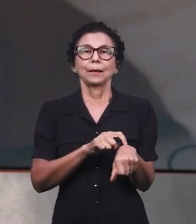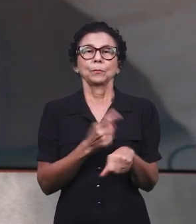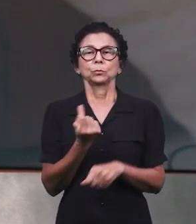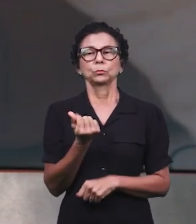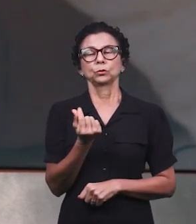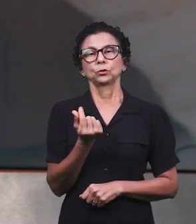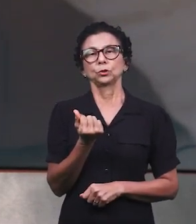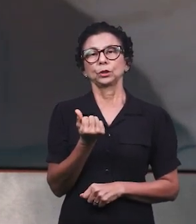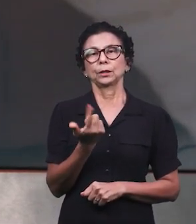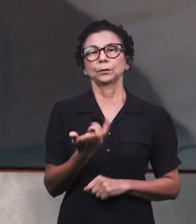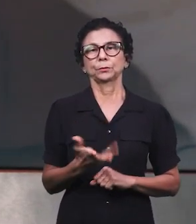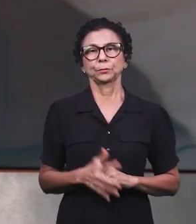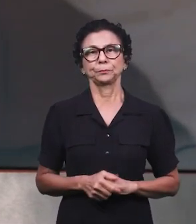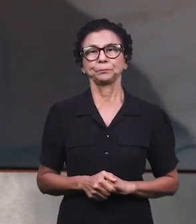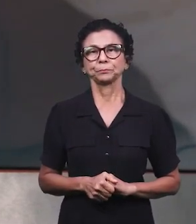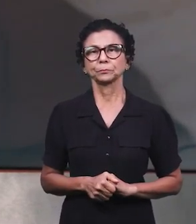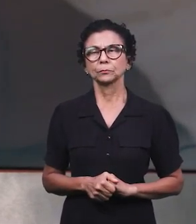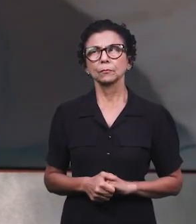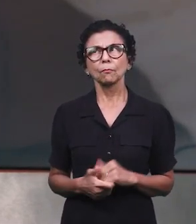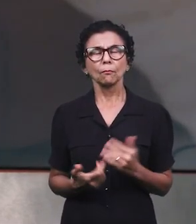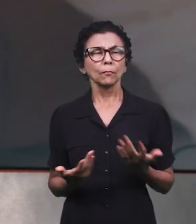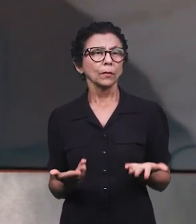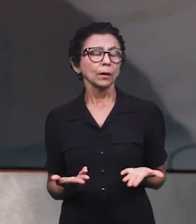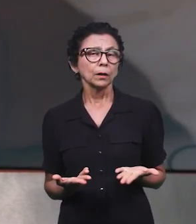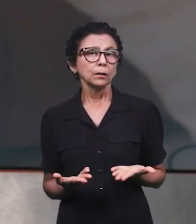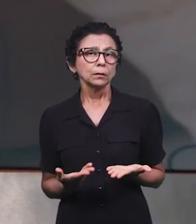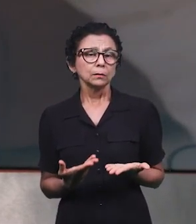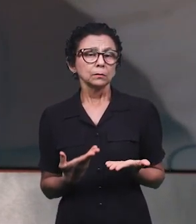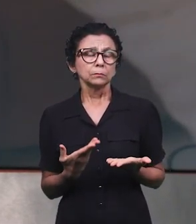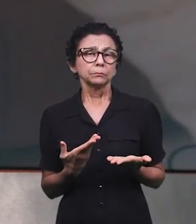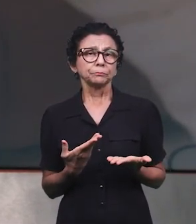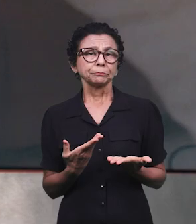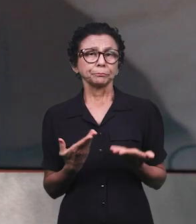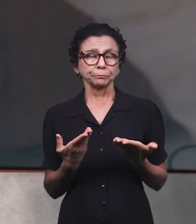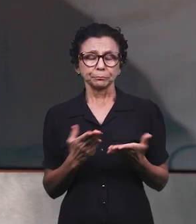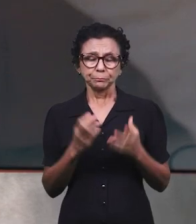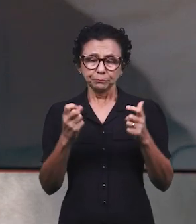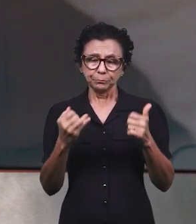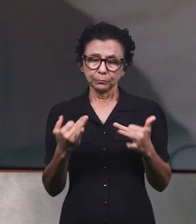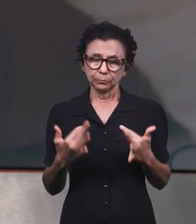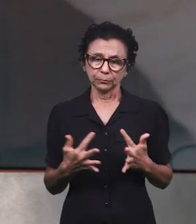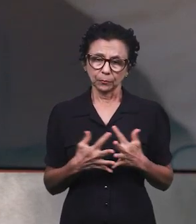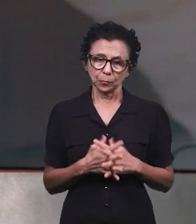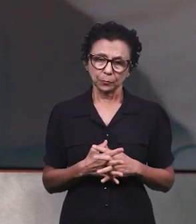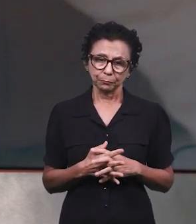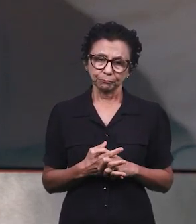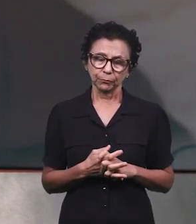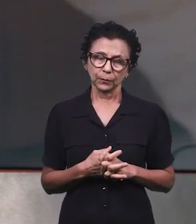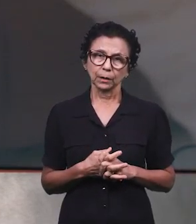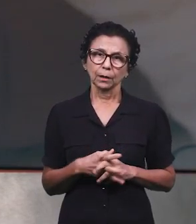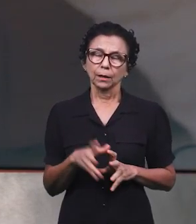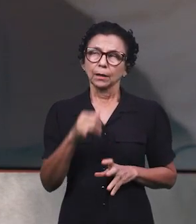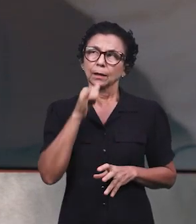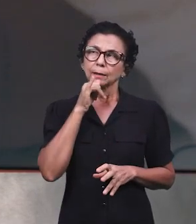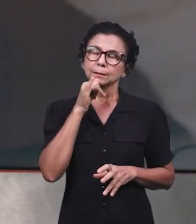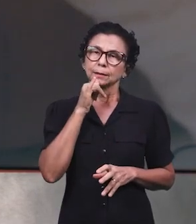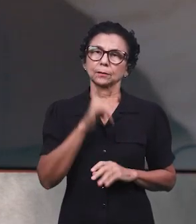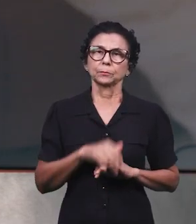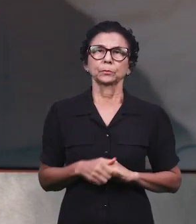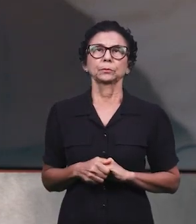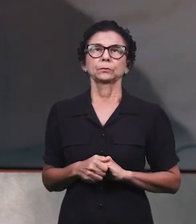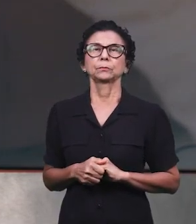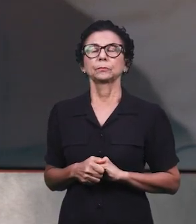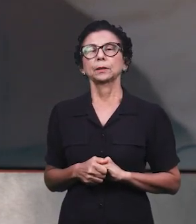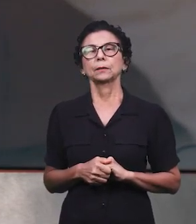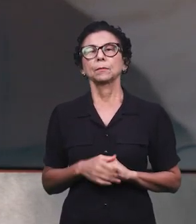dinheiro. Por que isso aqui a gente pode destacar com vocês? A gente sabe, por exemplo, às vezes para ir a um